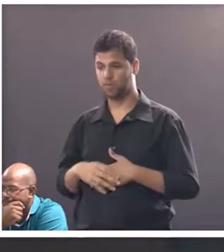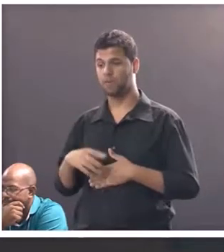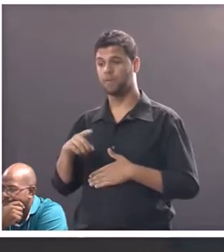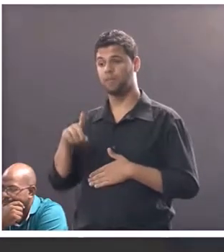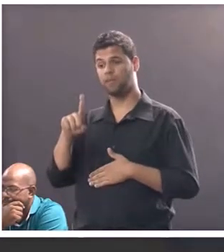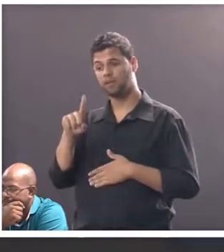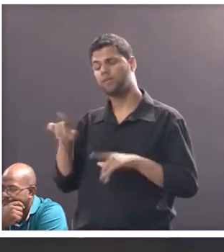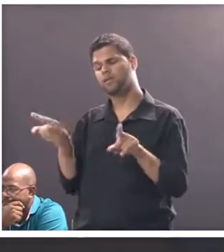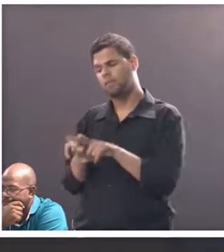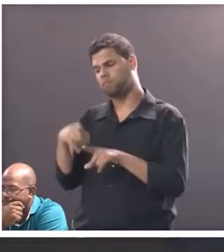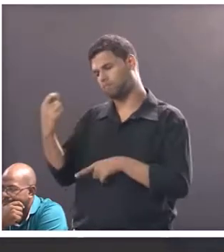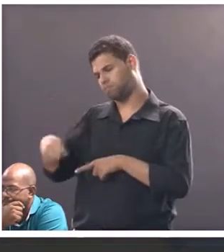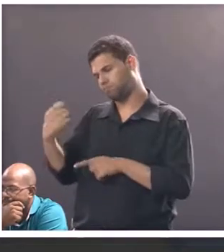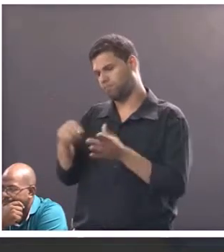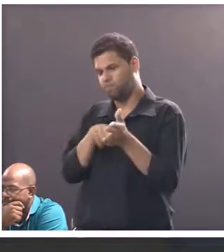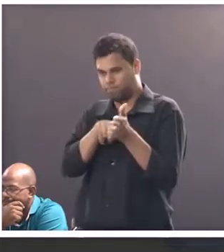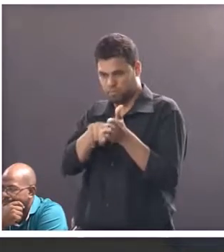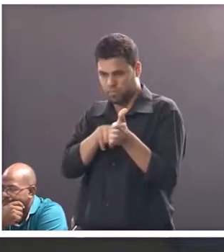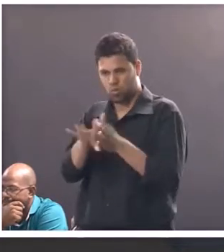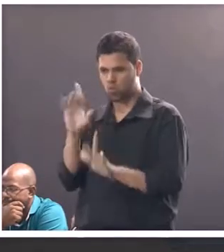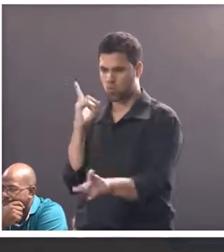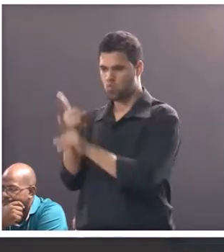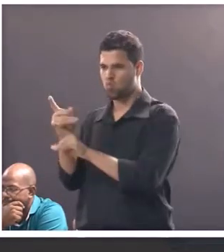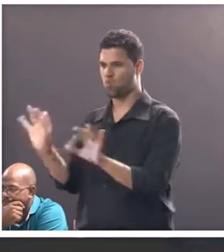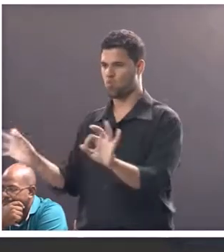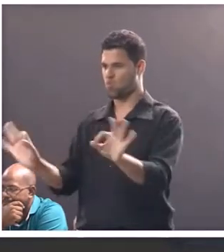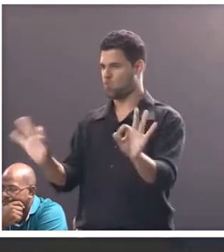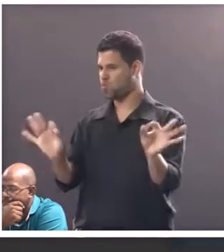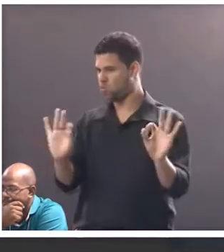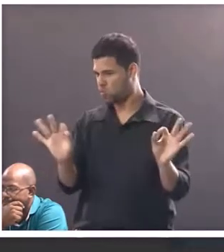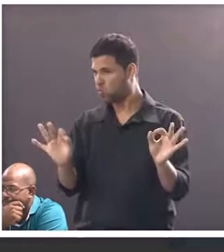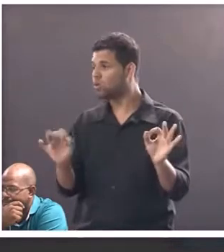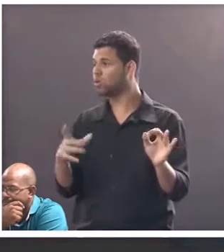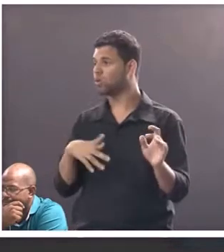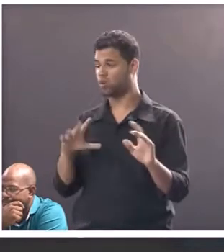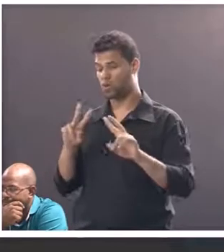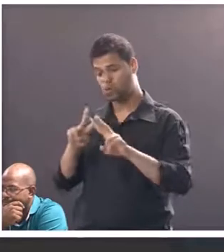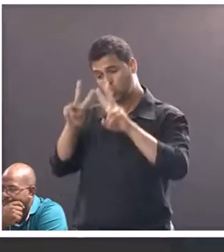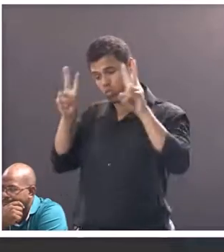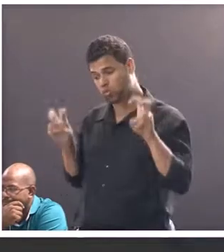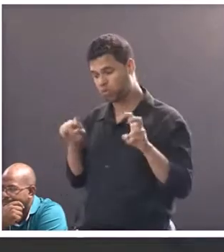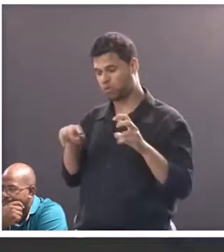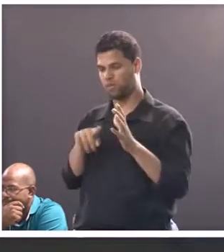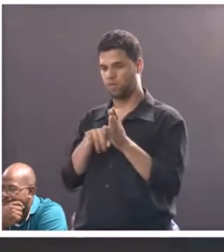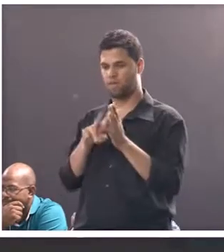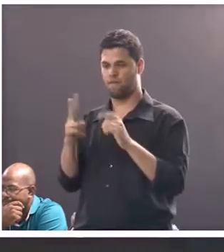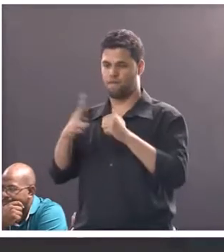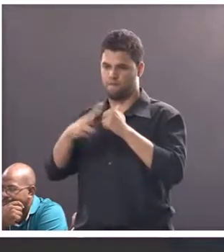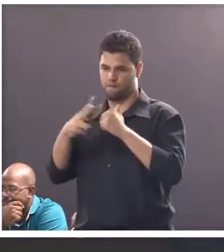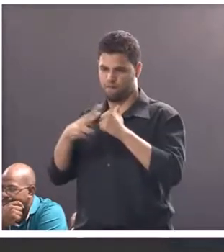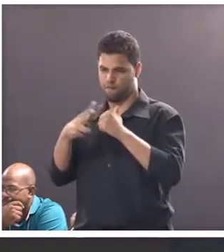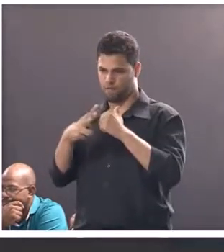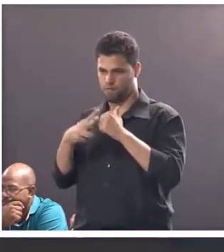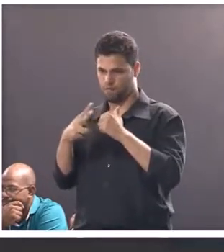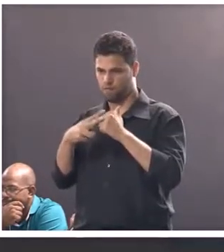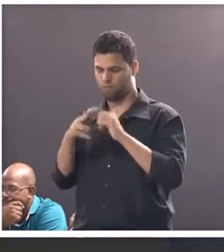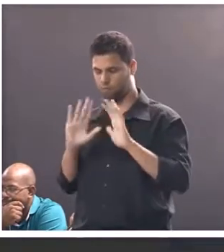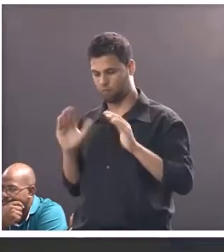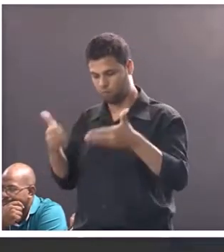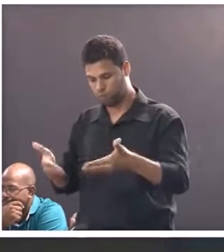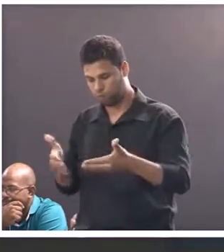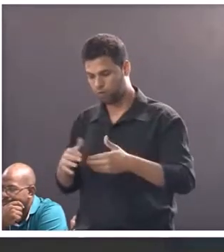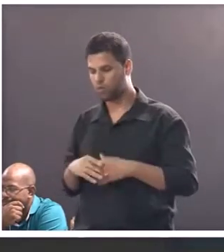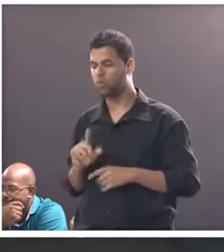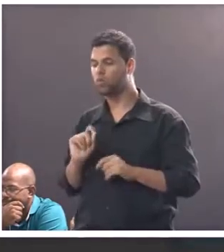alvo de pesquisas. Eu ainda não vi estudos e produção nesse âmbito, se ligando estritamente